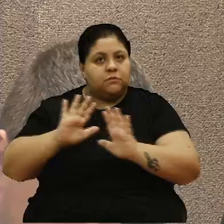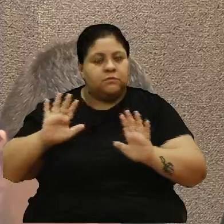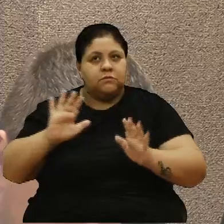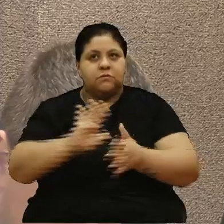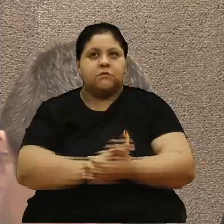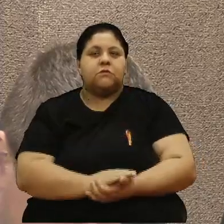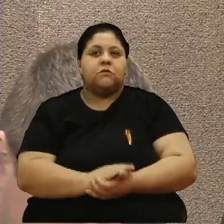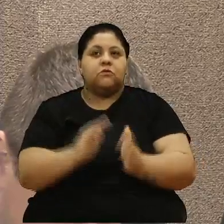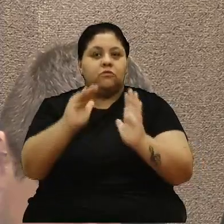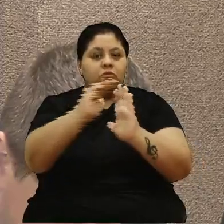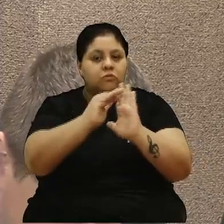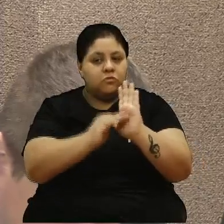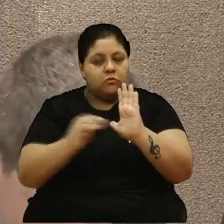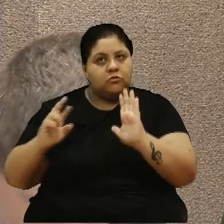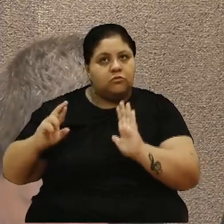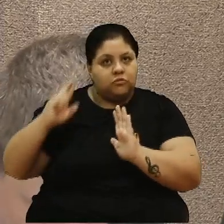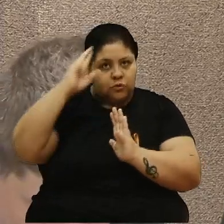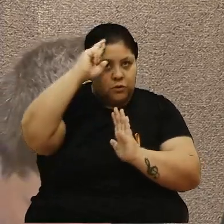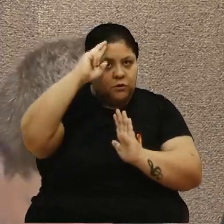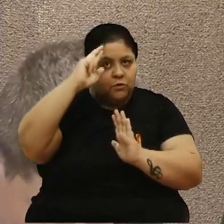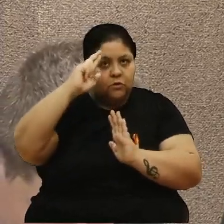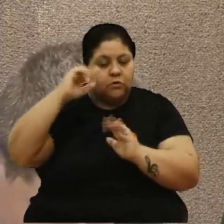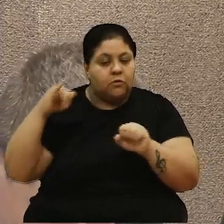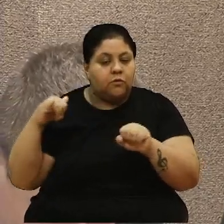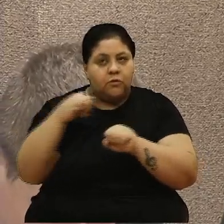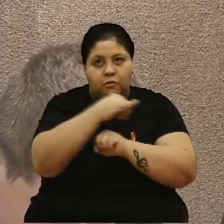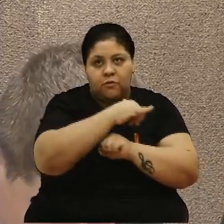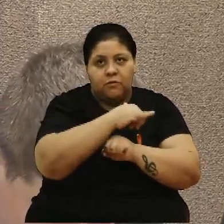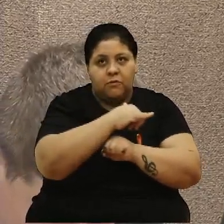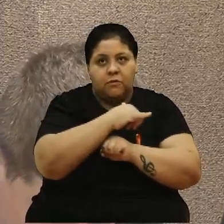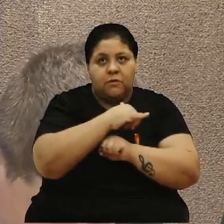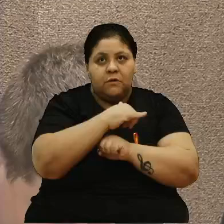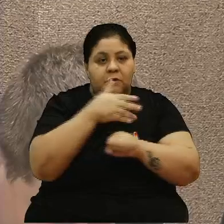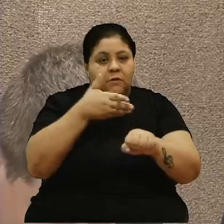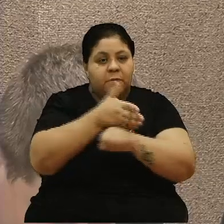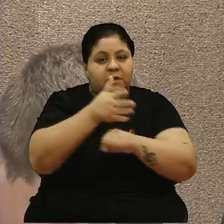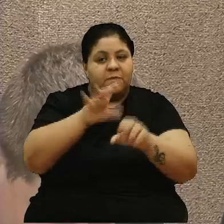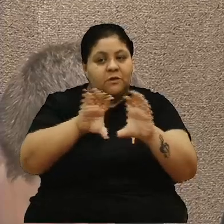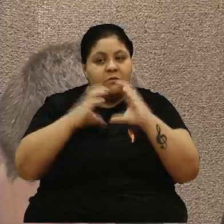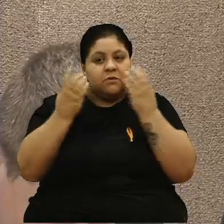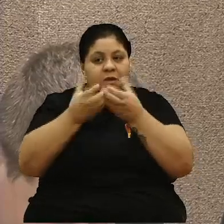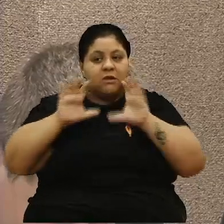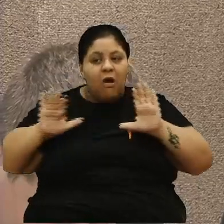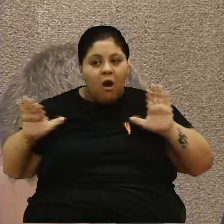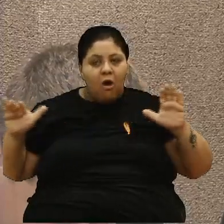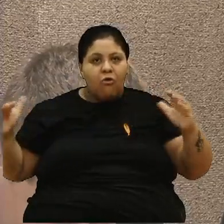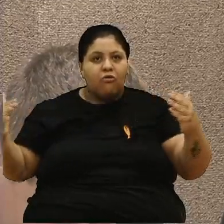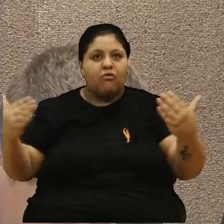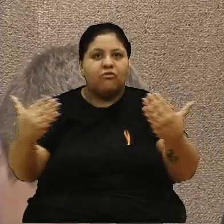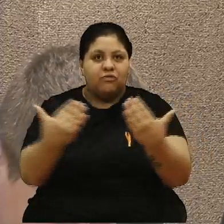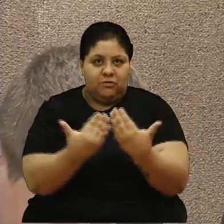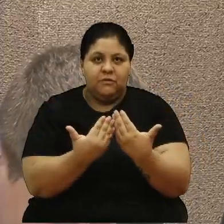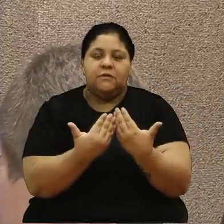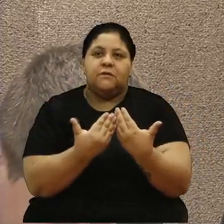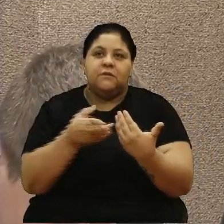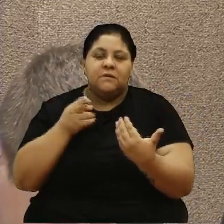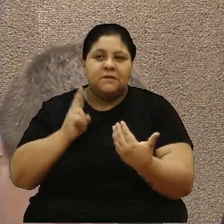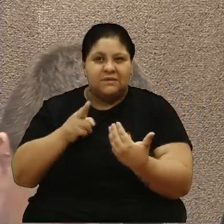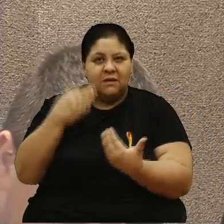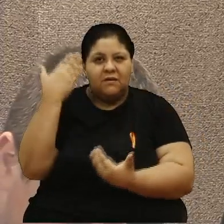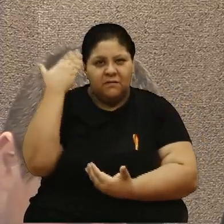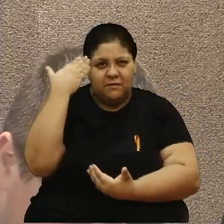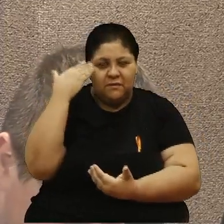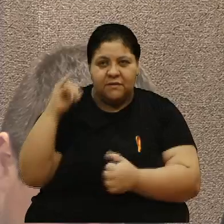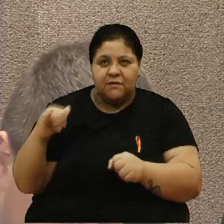O plano diretor do aeroporto, envolvendo aquelas comunidades ao redor, inclusive, né? E sempre sabendo que